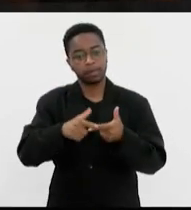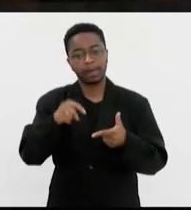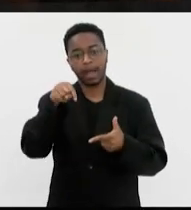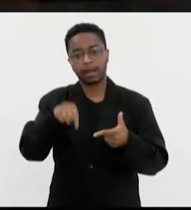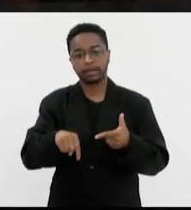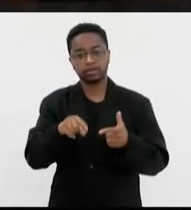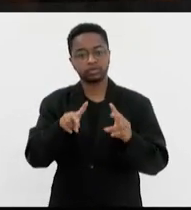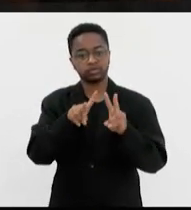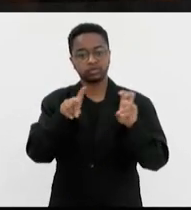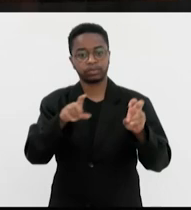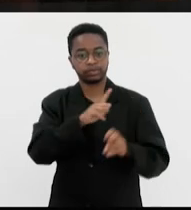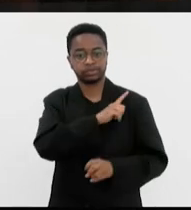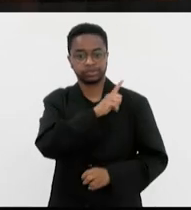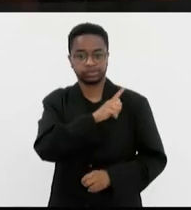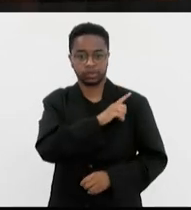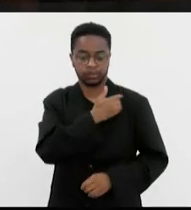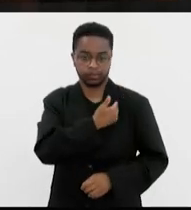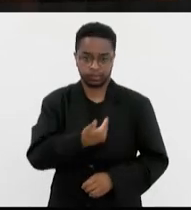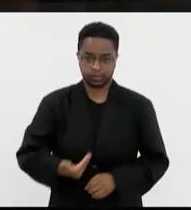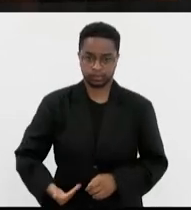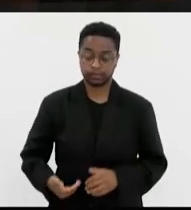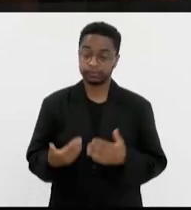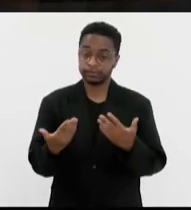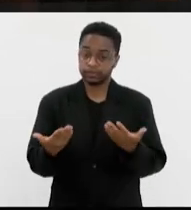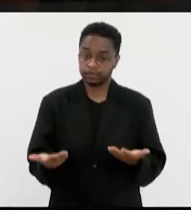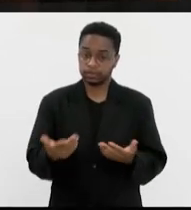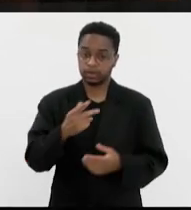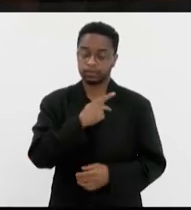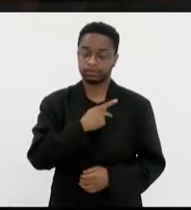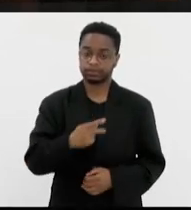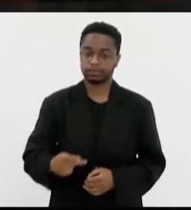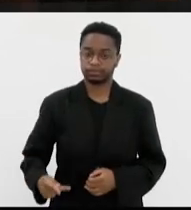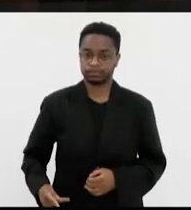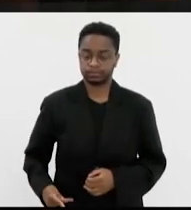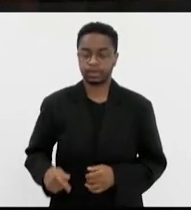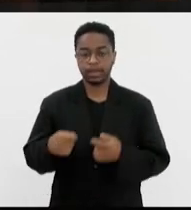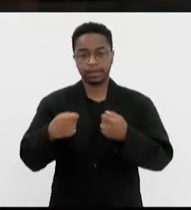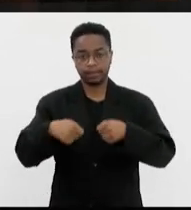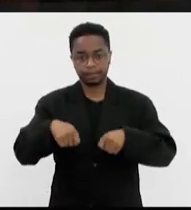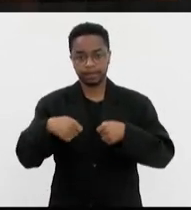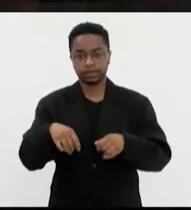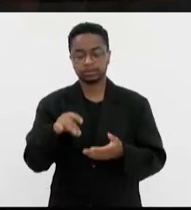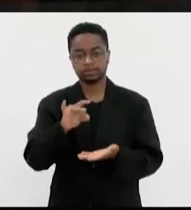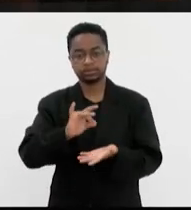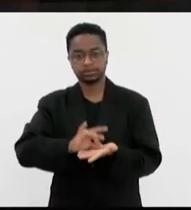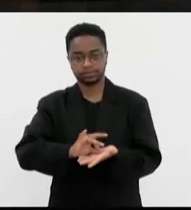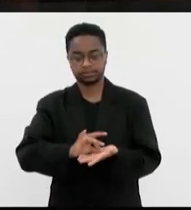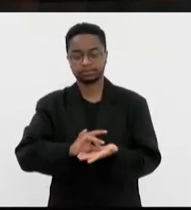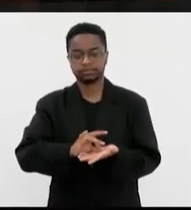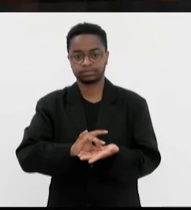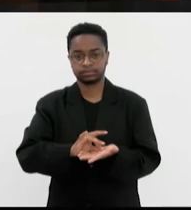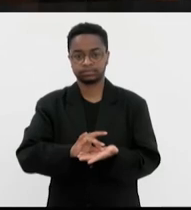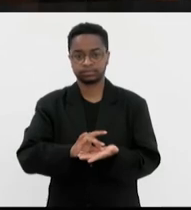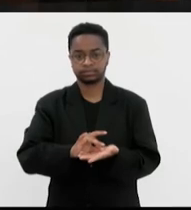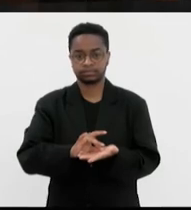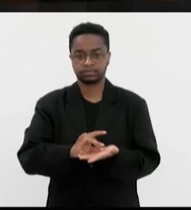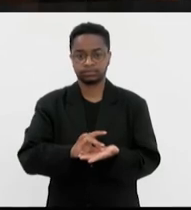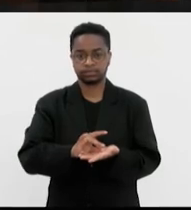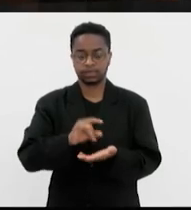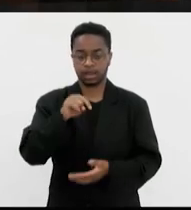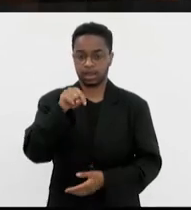da gestão pública. Então, senhor presidente, é necessário que